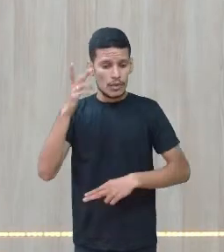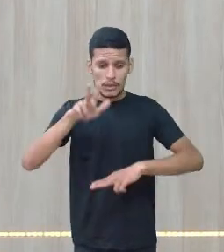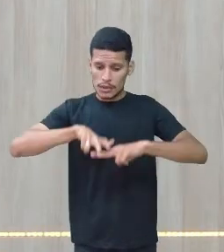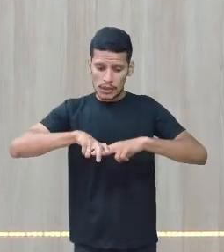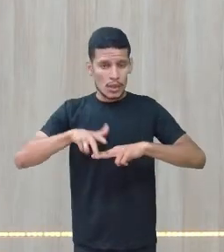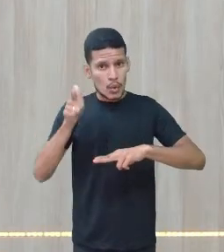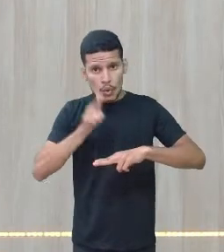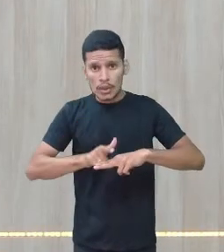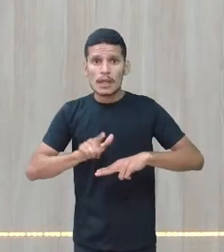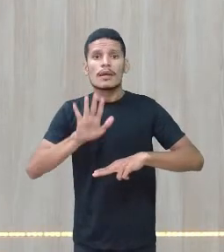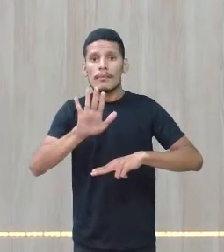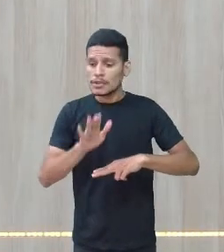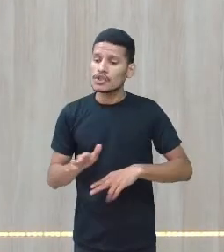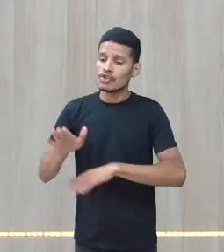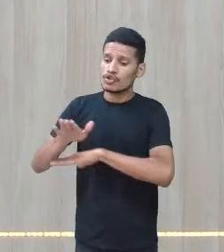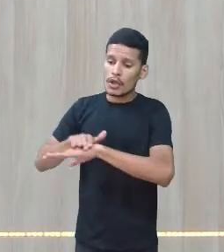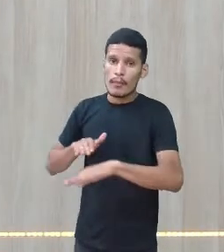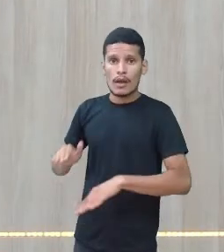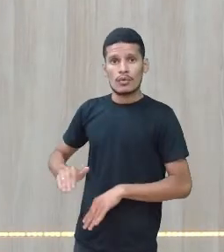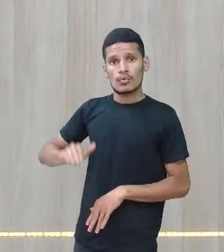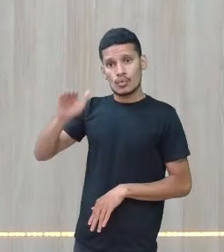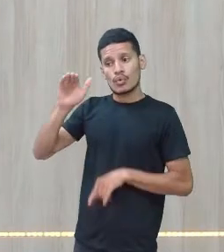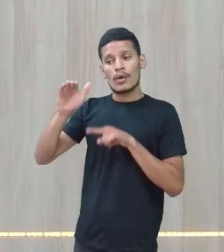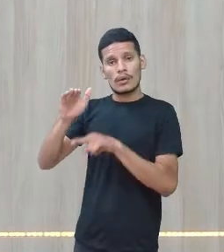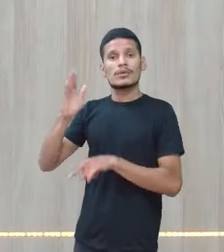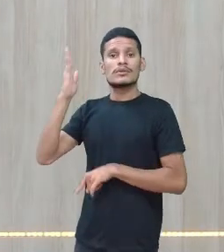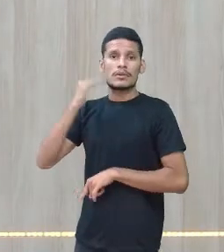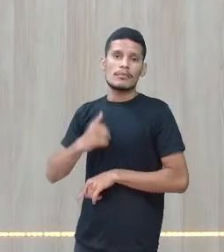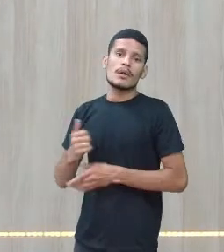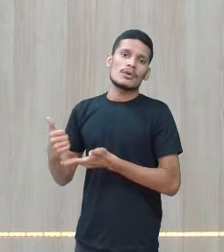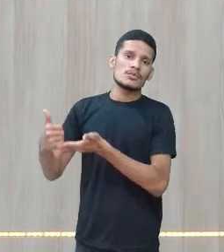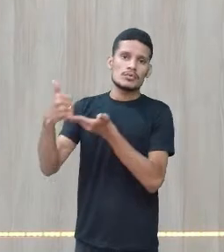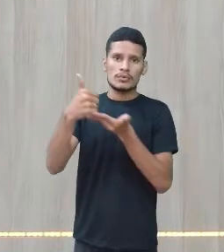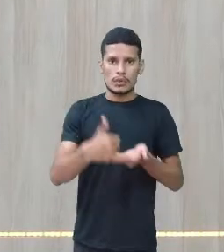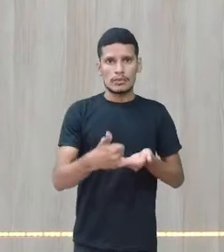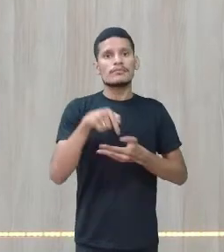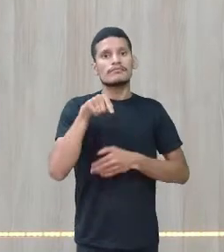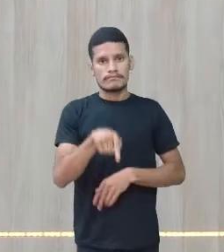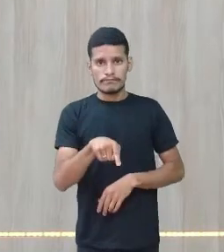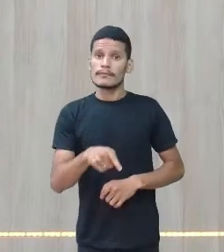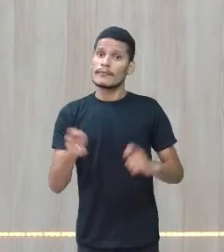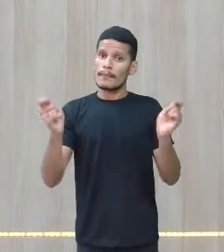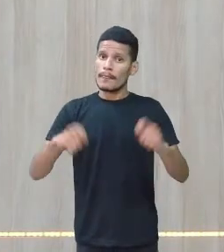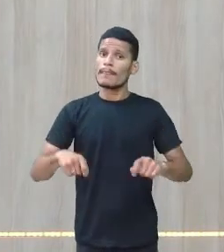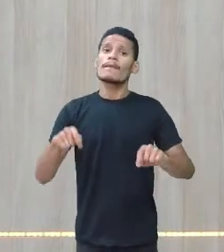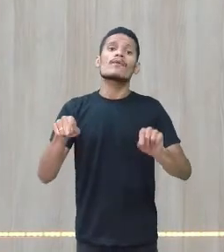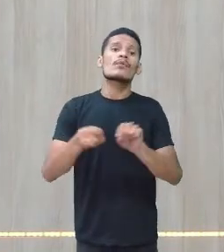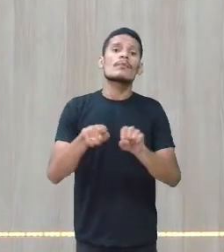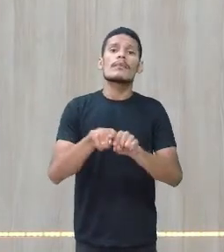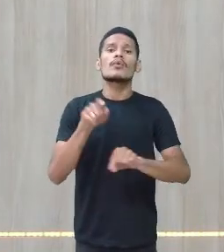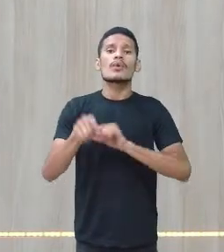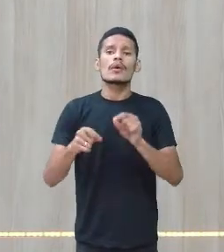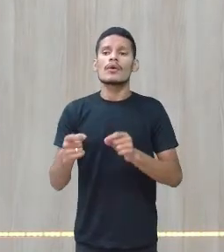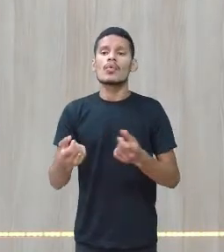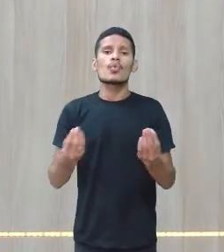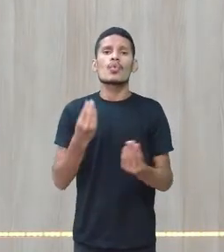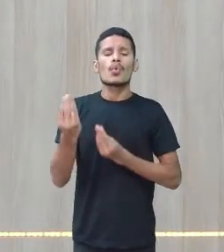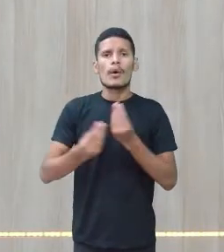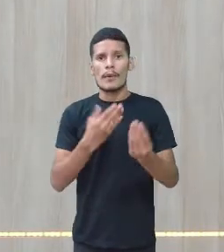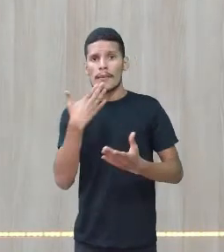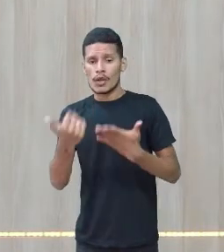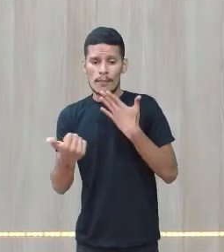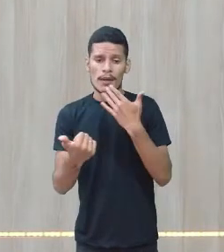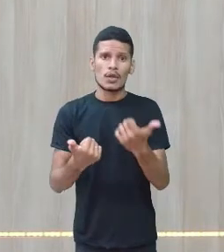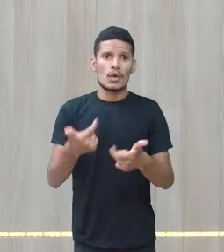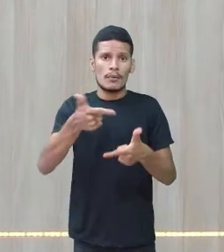adulto ajude, deixa que o adulto sabe ajudar e sabe, né, ver de que melhor maneira a gente vai lidar com